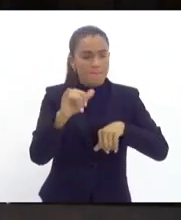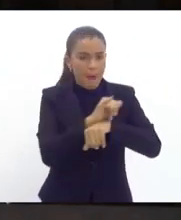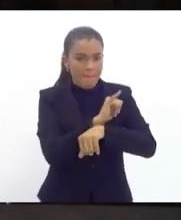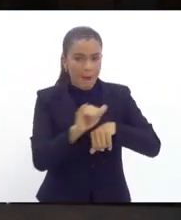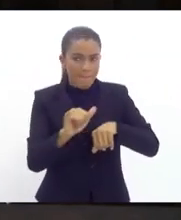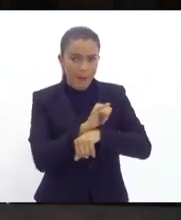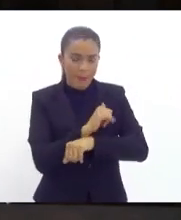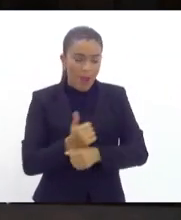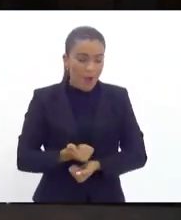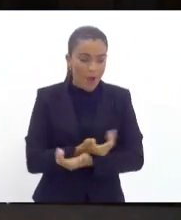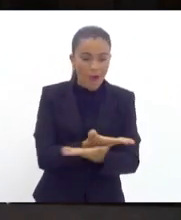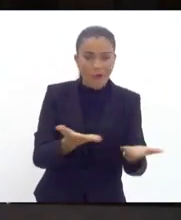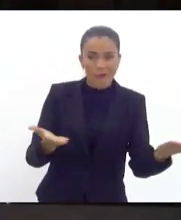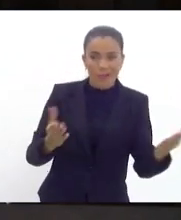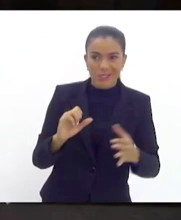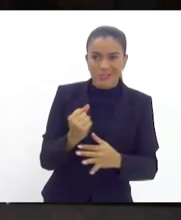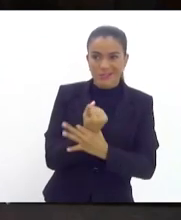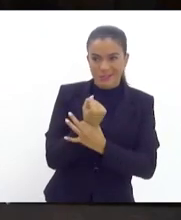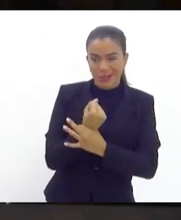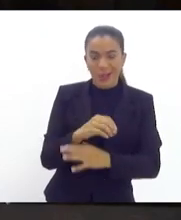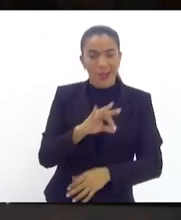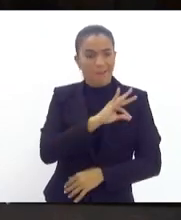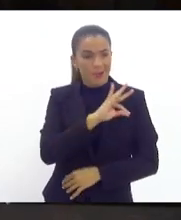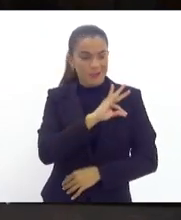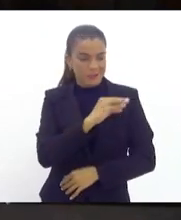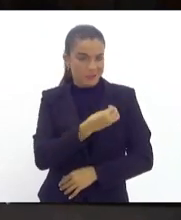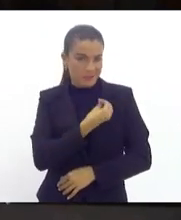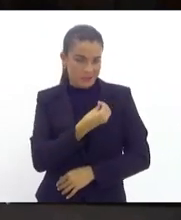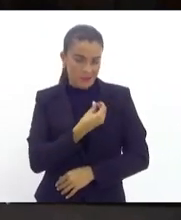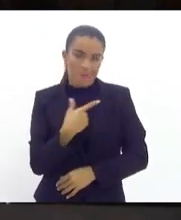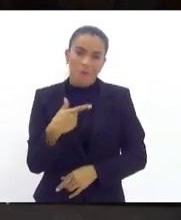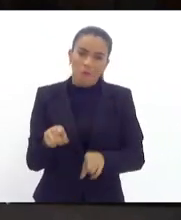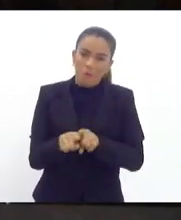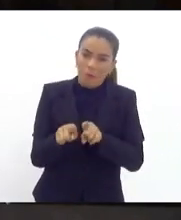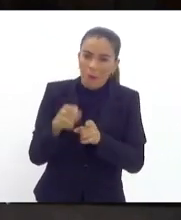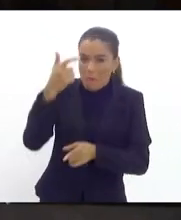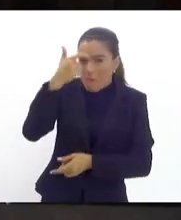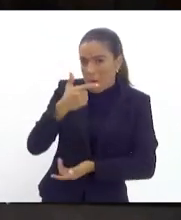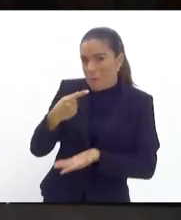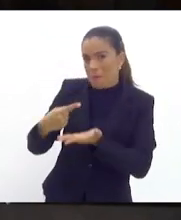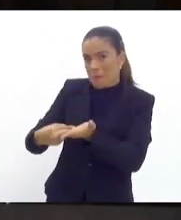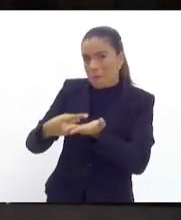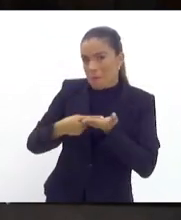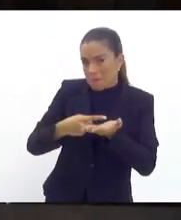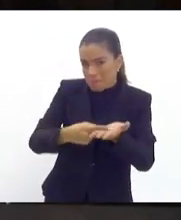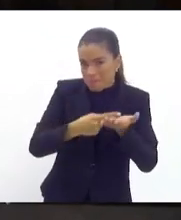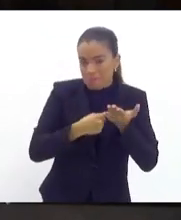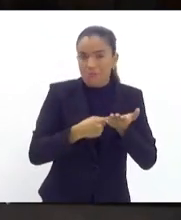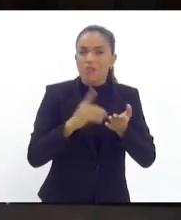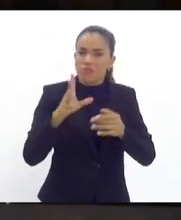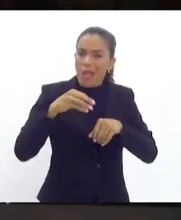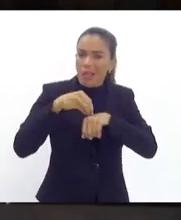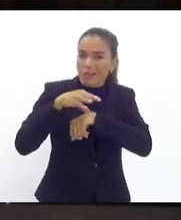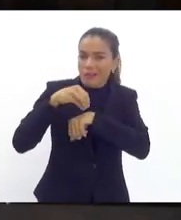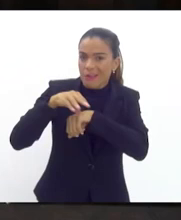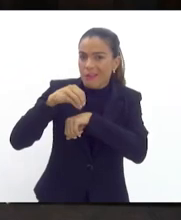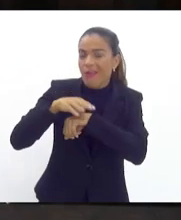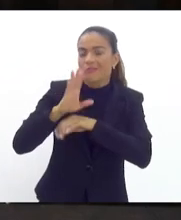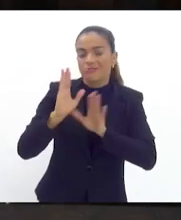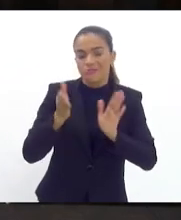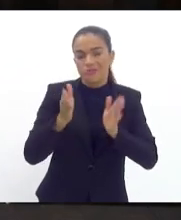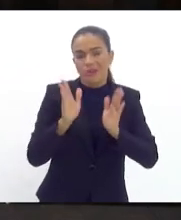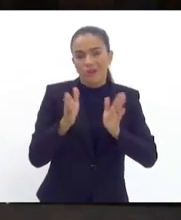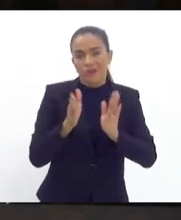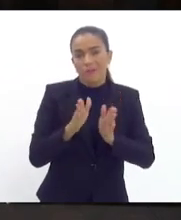leva para o bairro integrado melhor a presença policial então fica aqui também o meu compromisso já foi o objeto aqui de indicação mas que tem